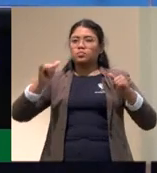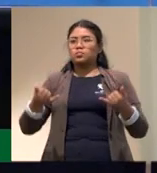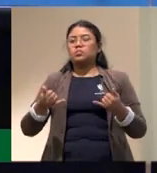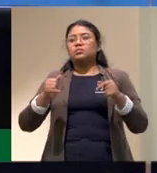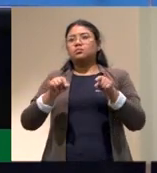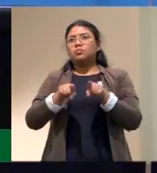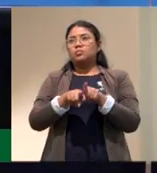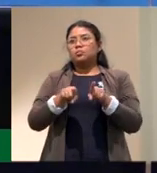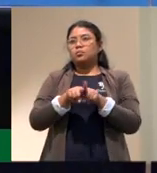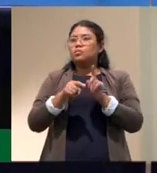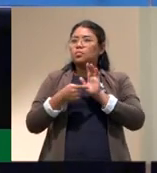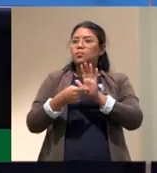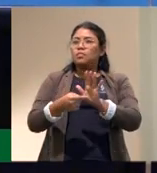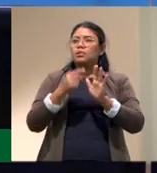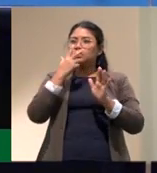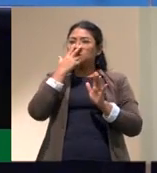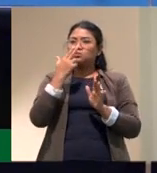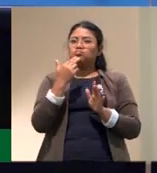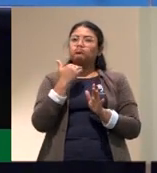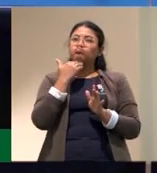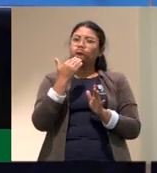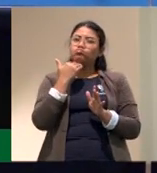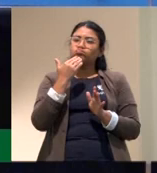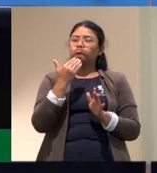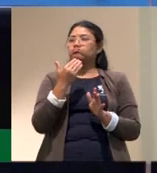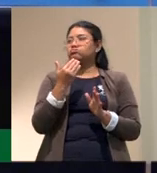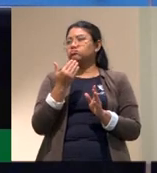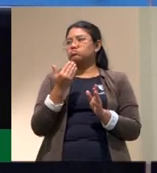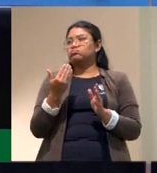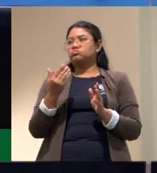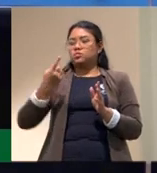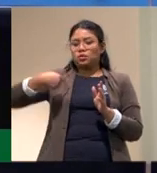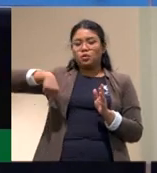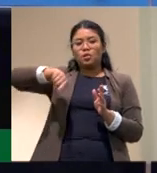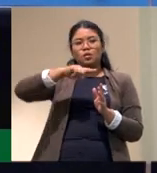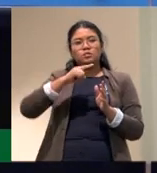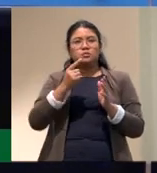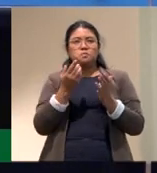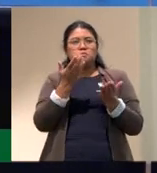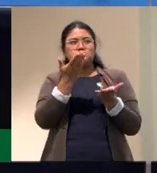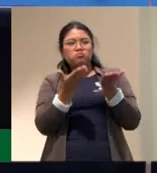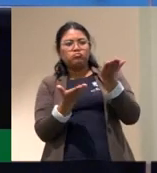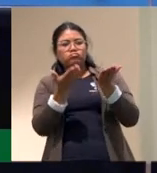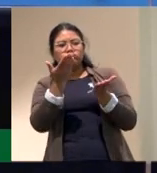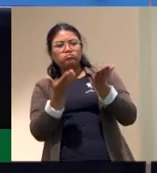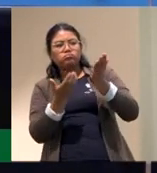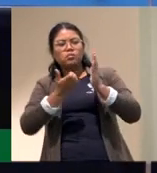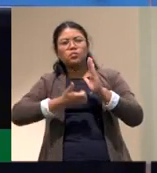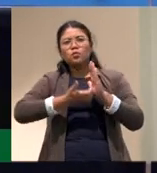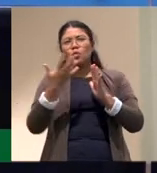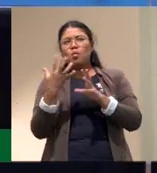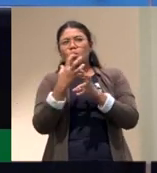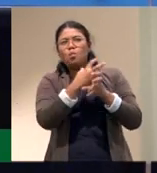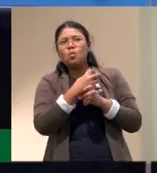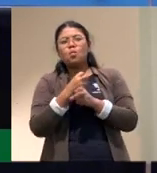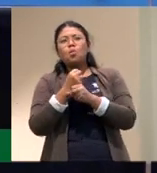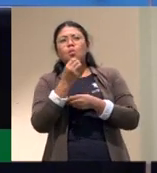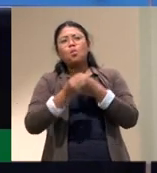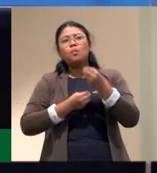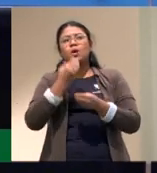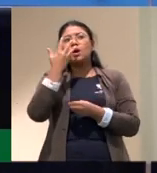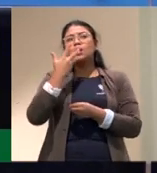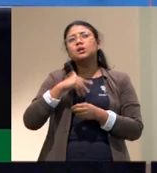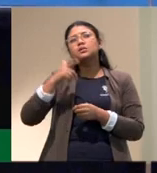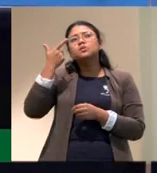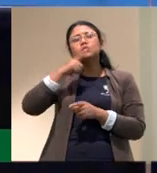inclusive, levando a uma incapacidade, uma impossibilidade de nós mensurarmos até onde a criança chegou, que, na